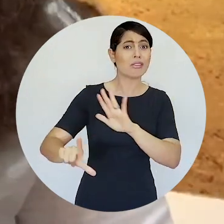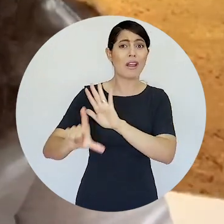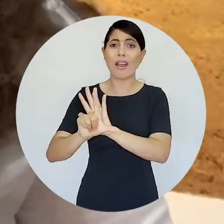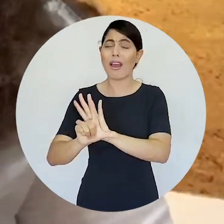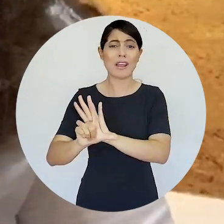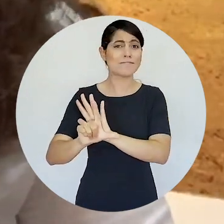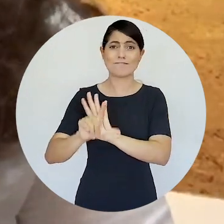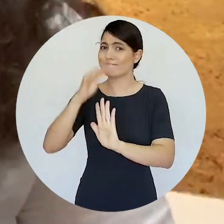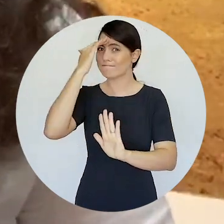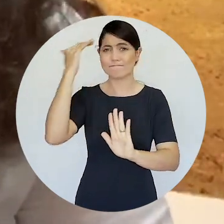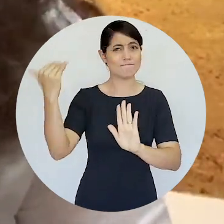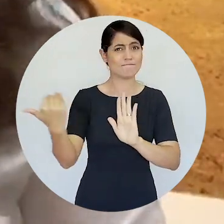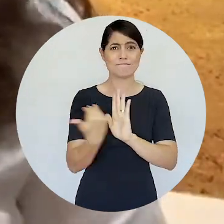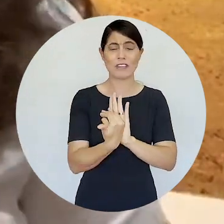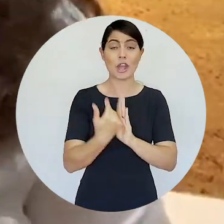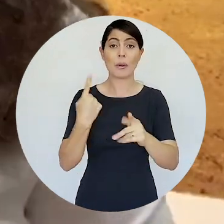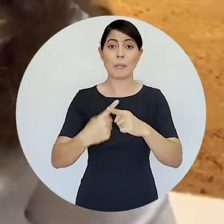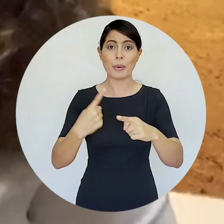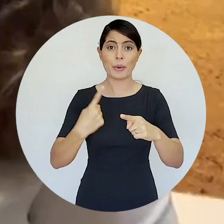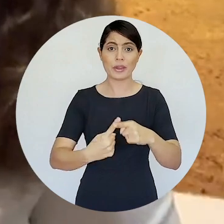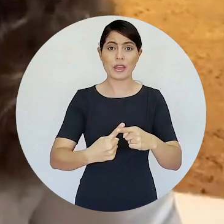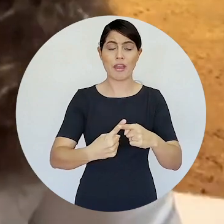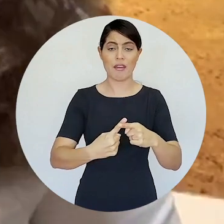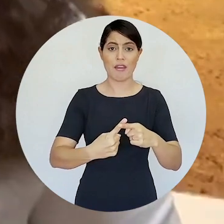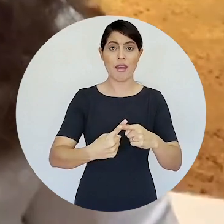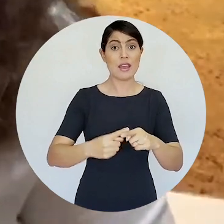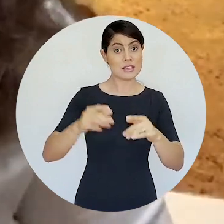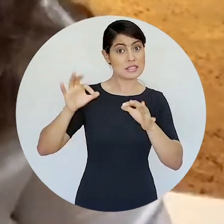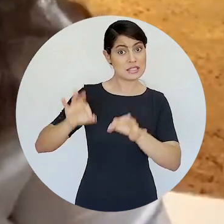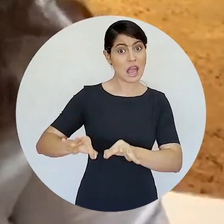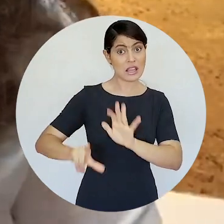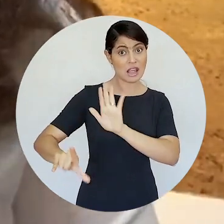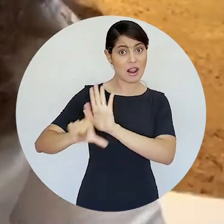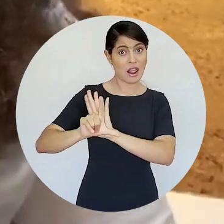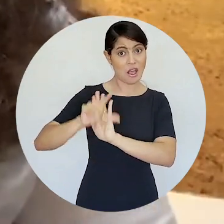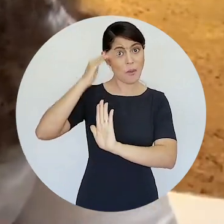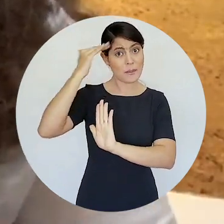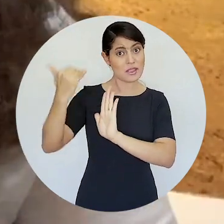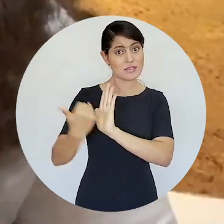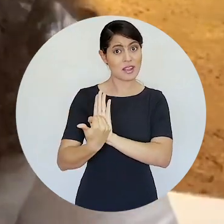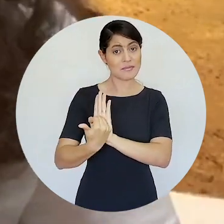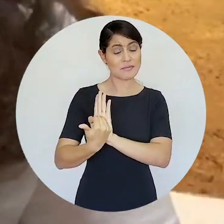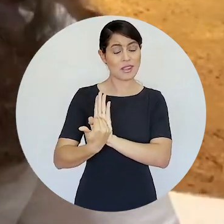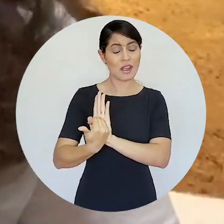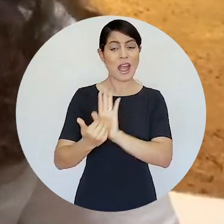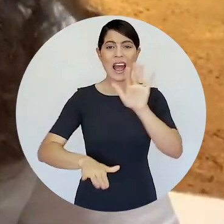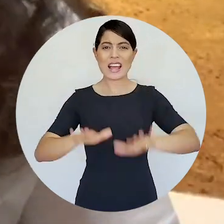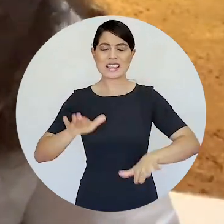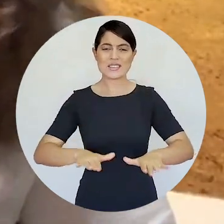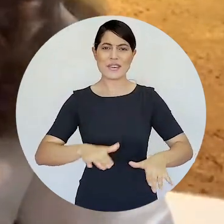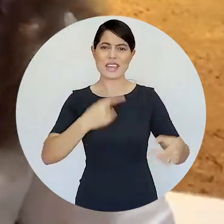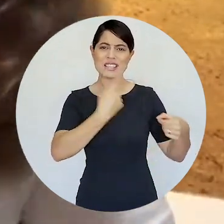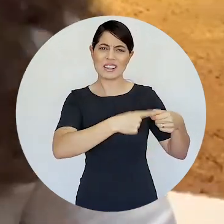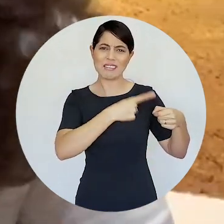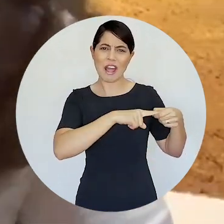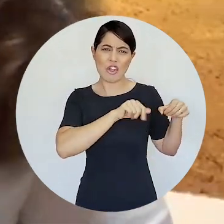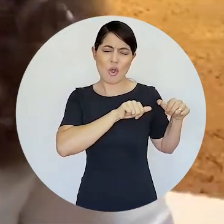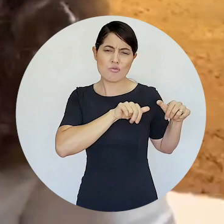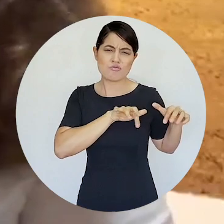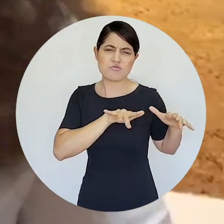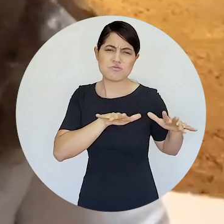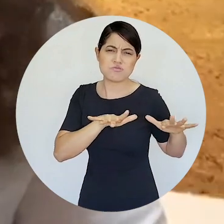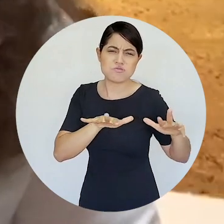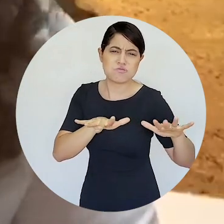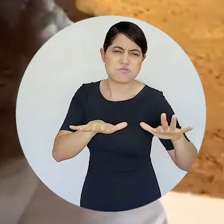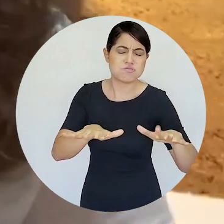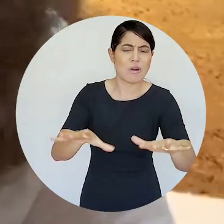infralegal vai se formando no entorno e paralelamente à cidade legal, muitas vezes num ritmo